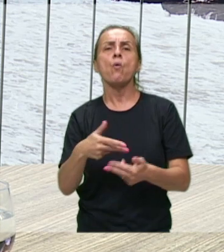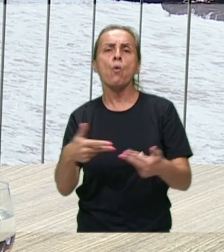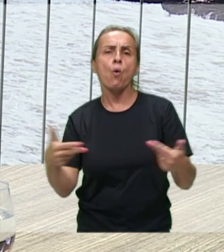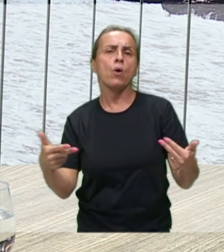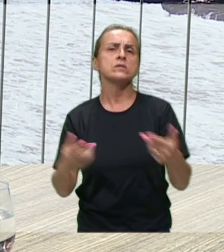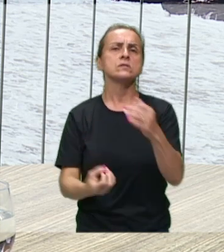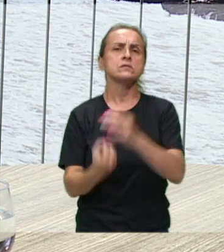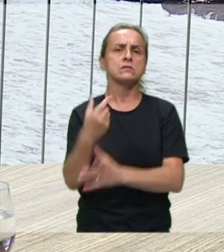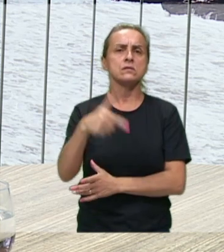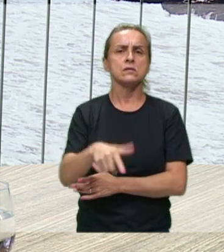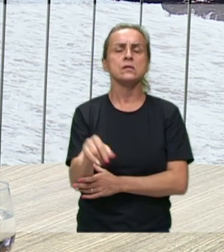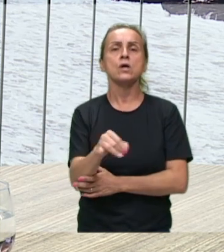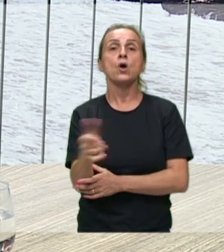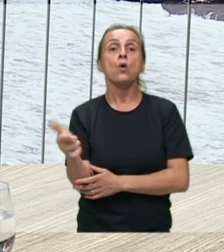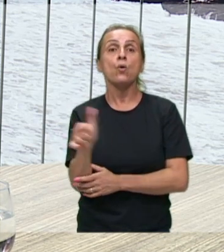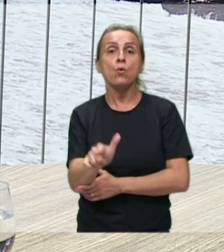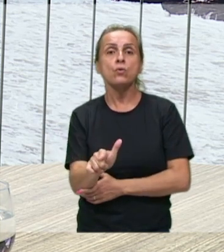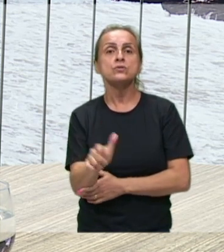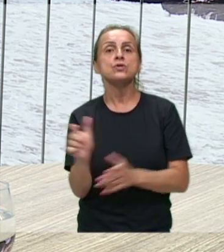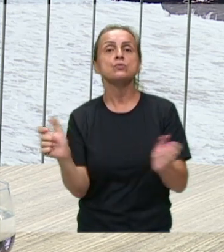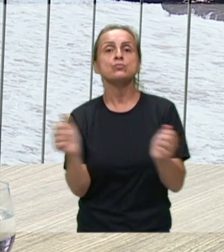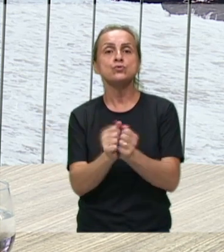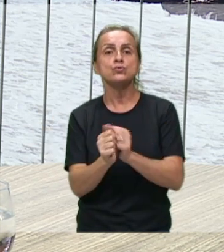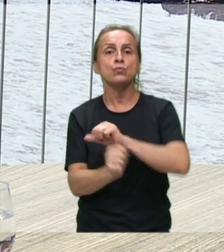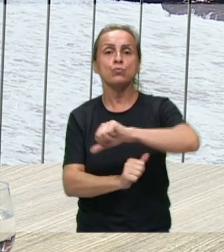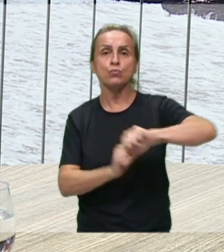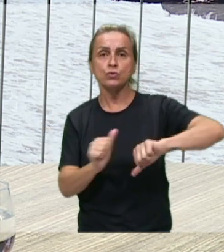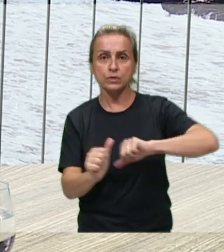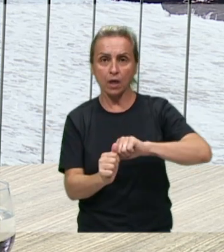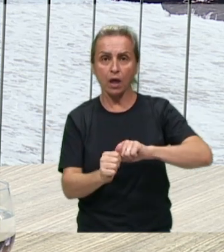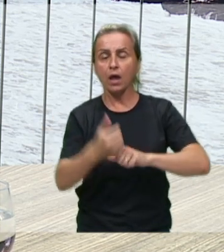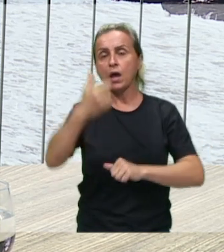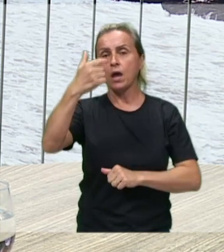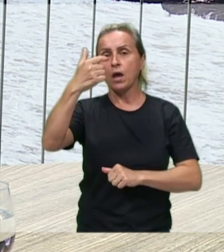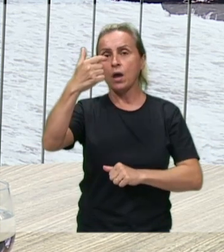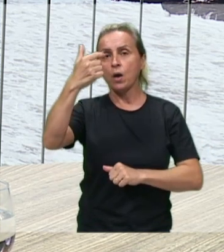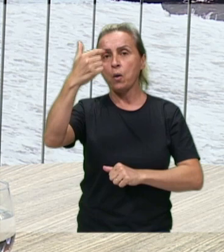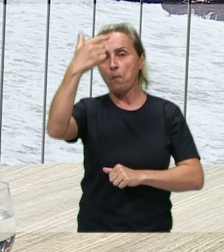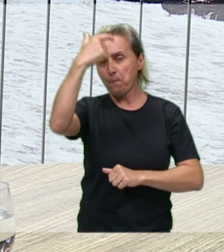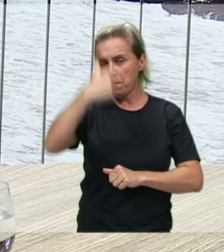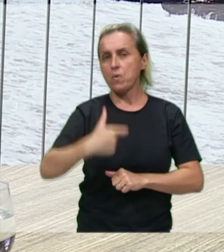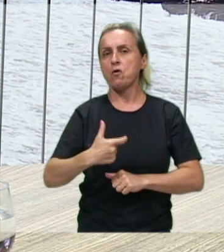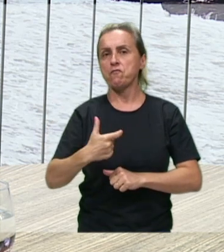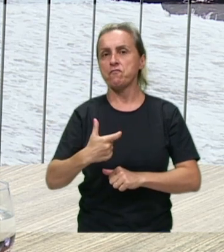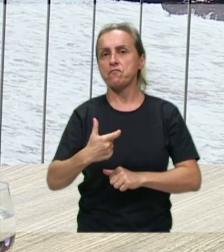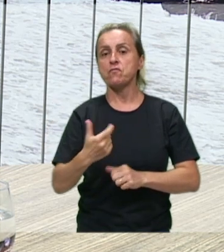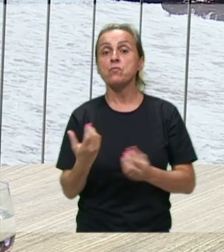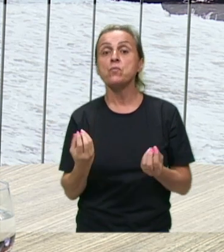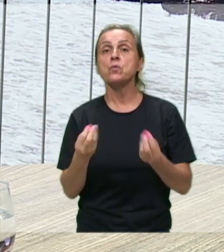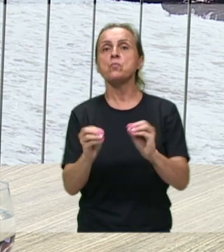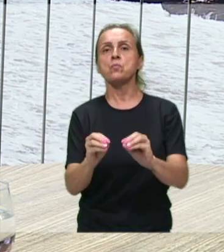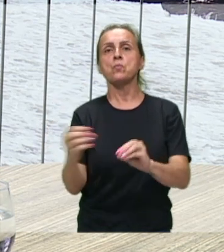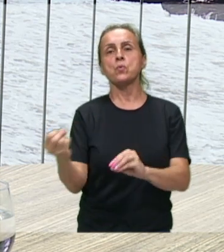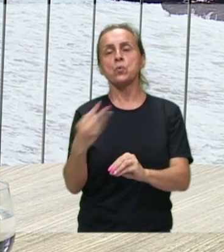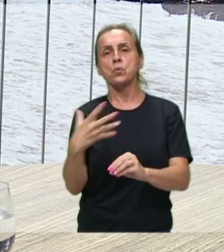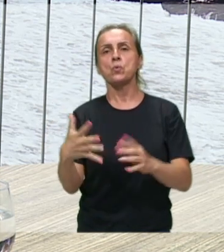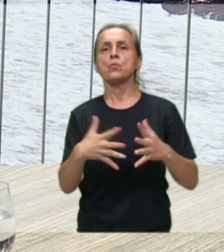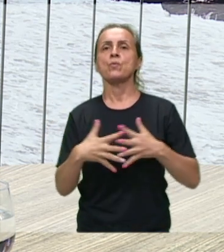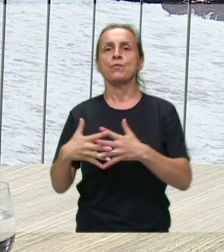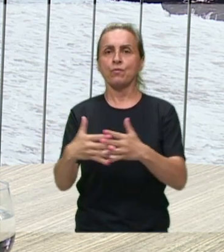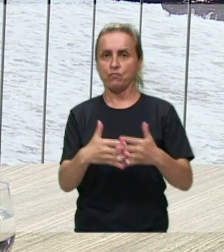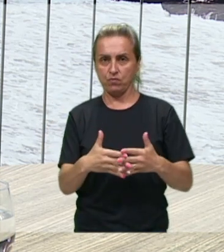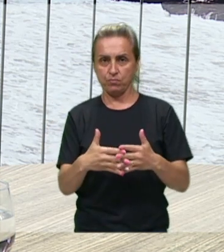conseguimos juntos, né, mudar o perfil e colocar um novo caminhão, porque a gente está começando a fazer essa mudança, como eu falei anteriormente, de